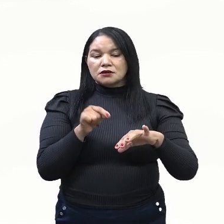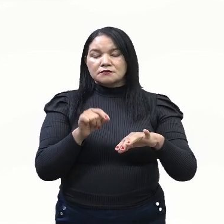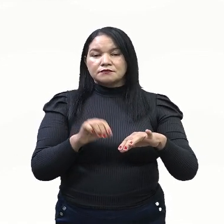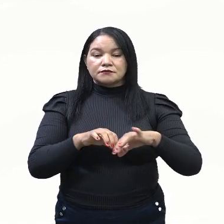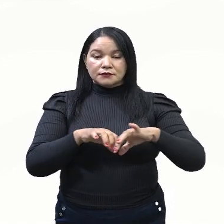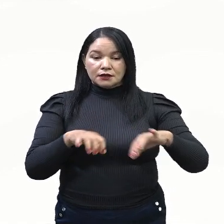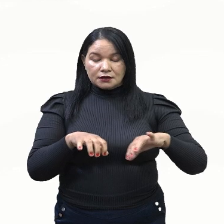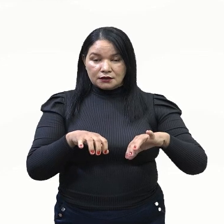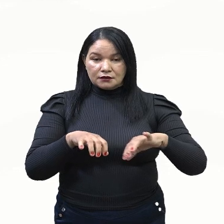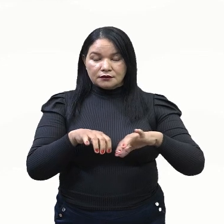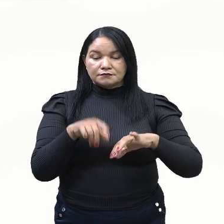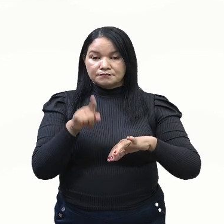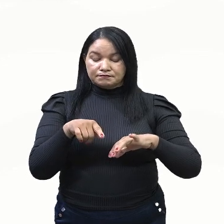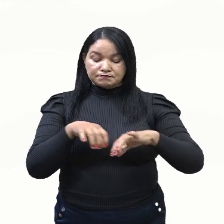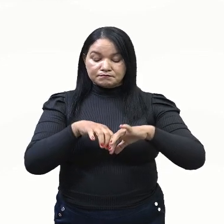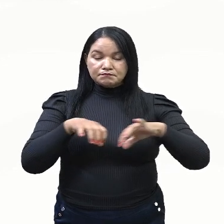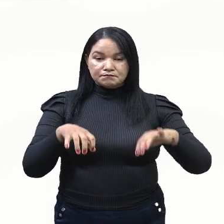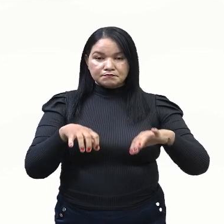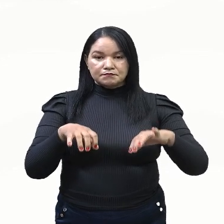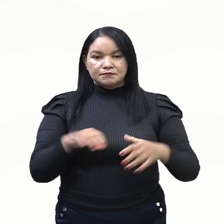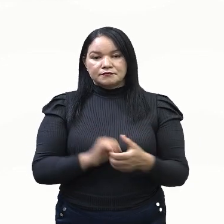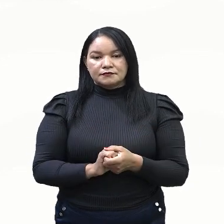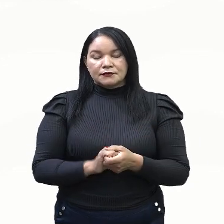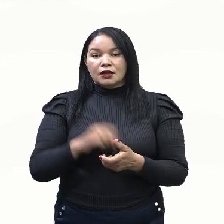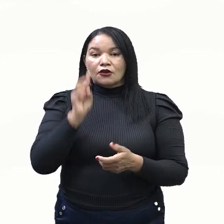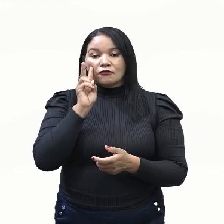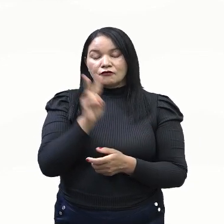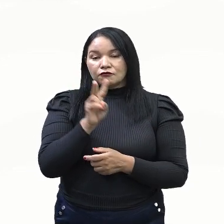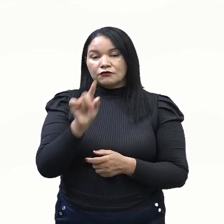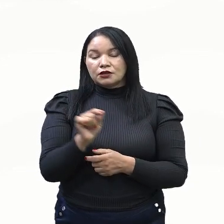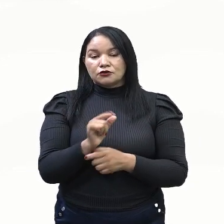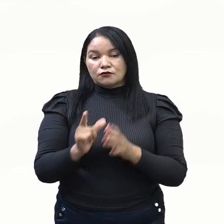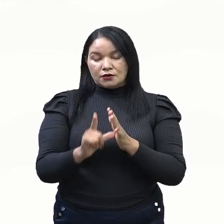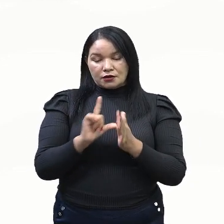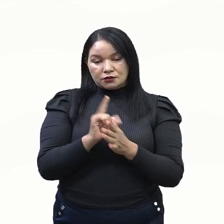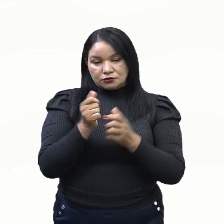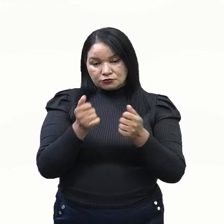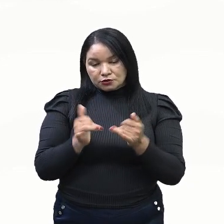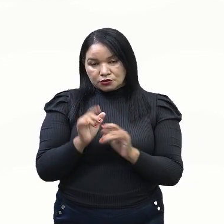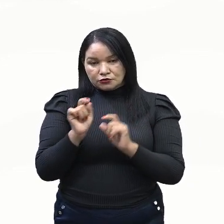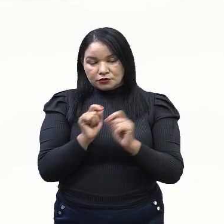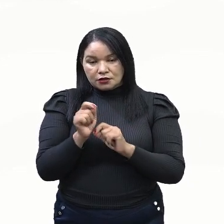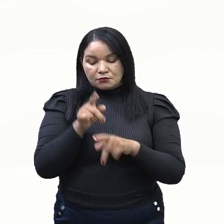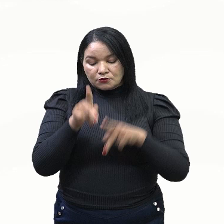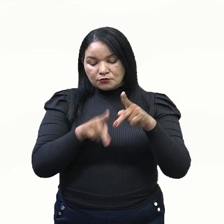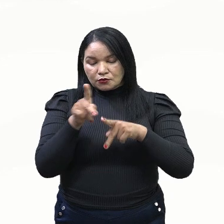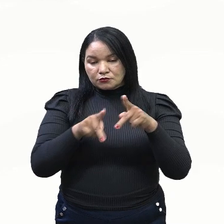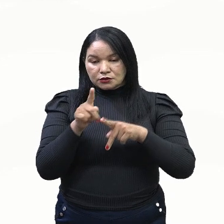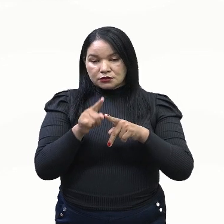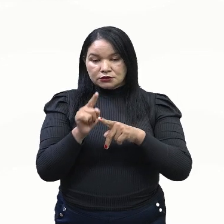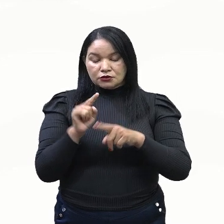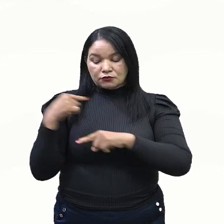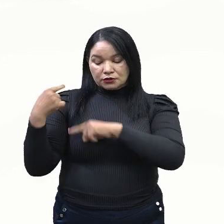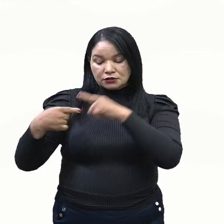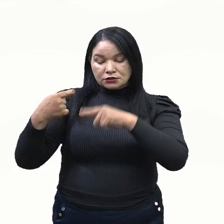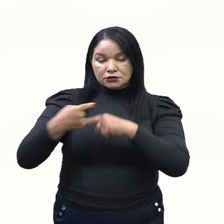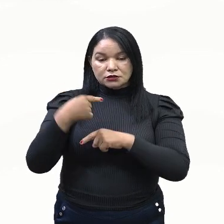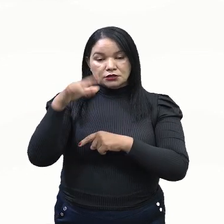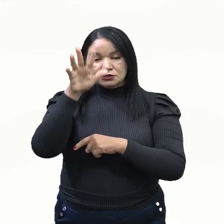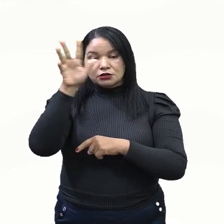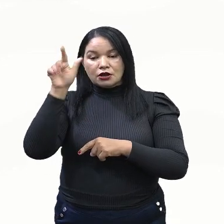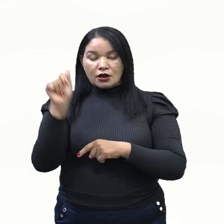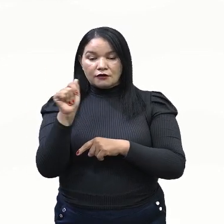dizer separação, né? Vocês viram há pouco que é a população afrodescendente, né? No caso aí